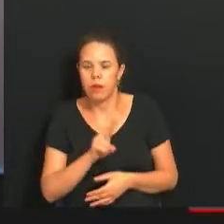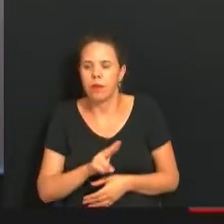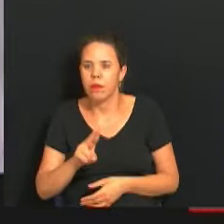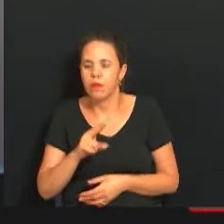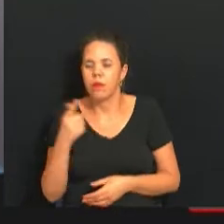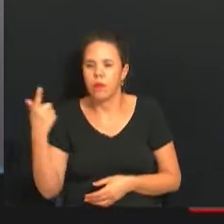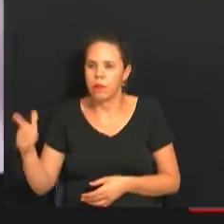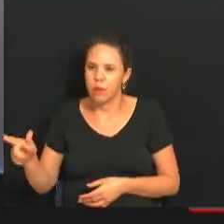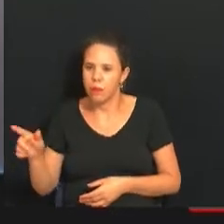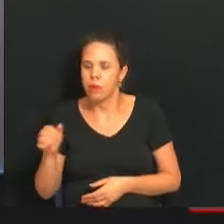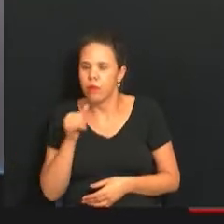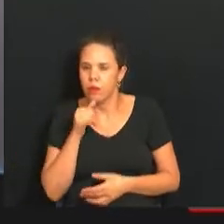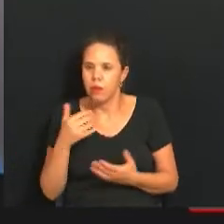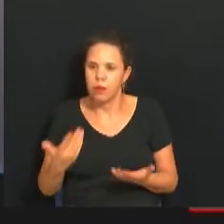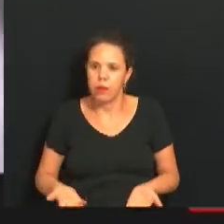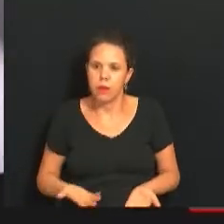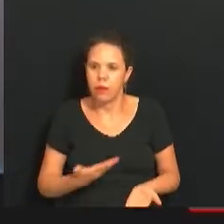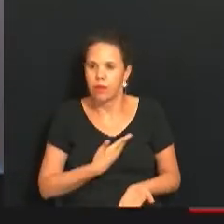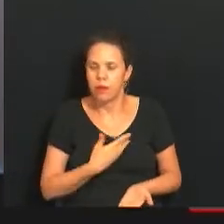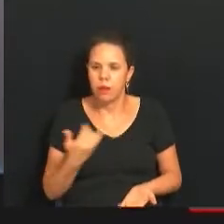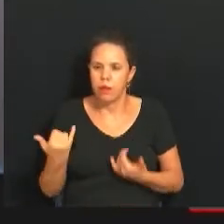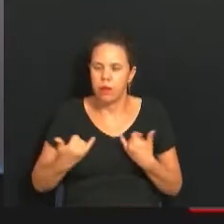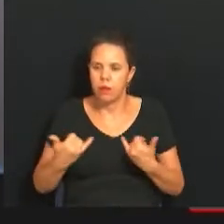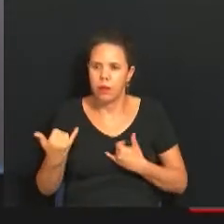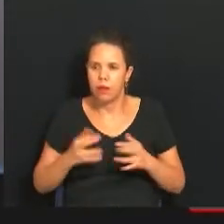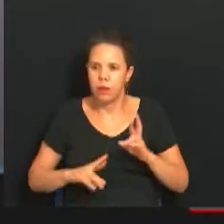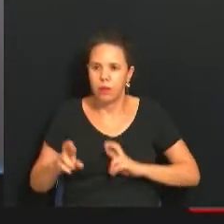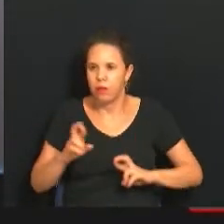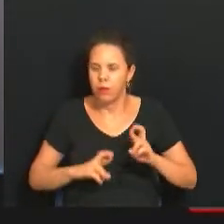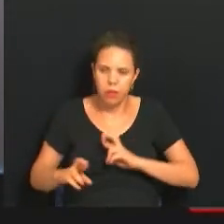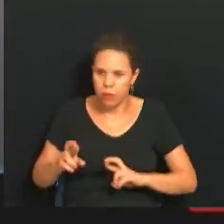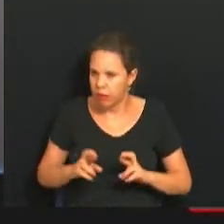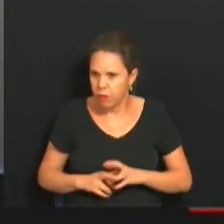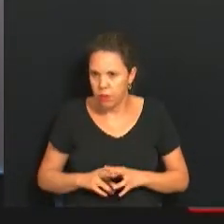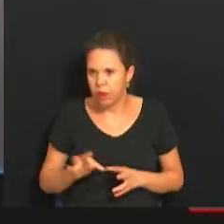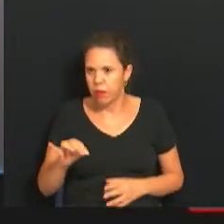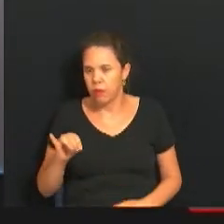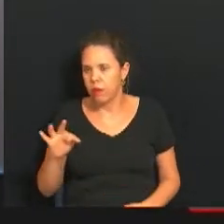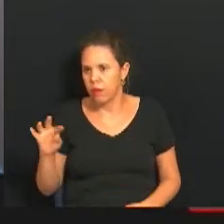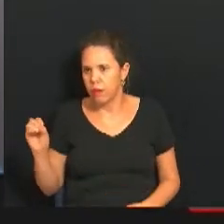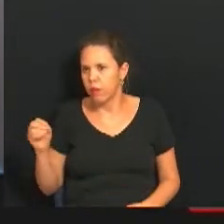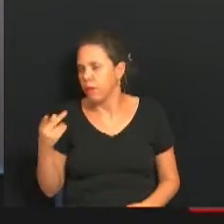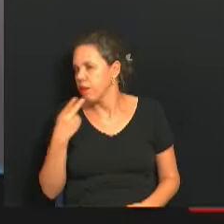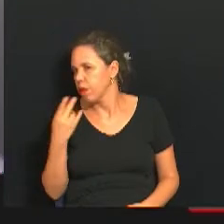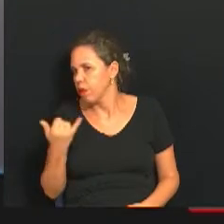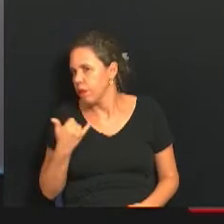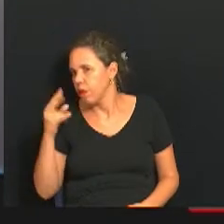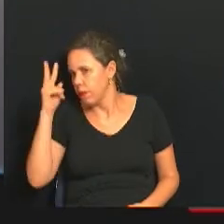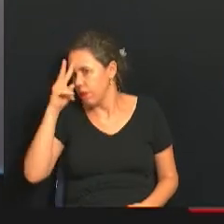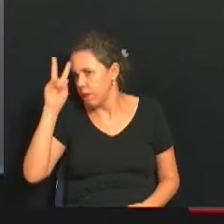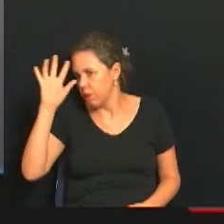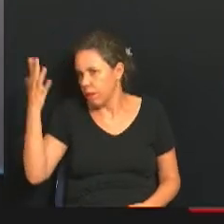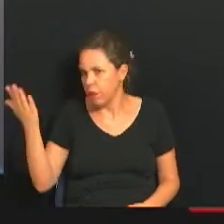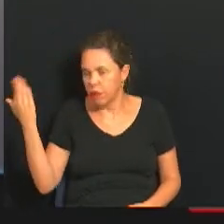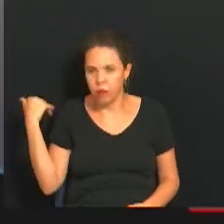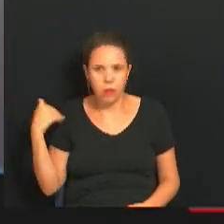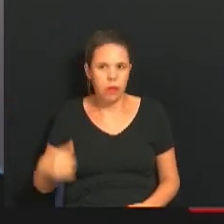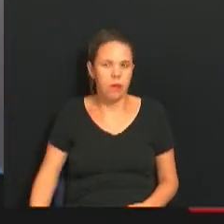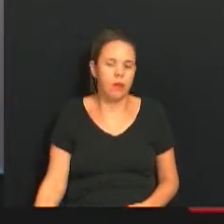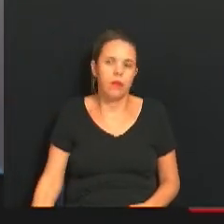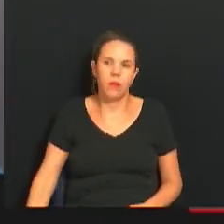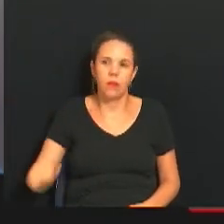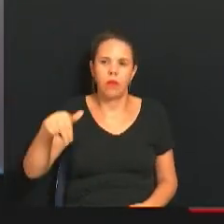uma expedição que um colega meu, o analista Tito Livio Barcelos, lembra que aconteceu na época do Napoleão, de